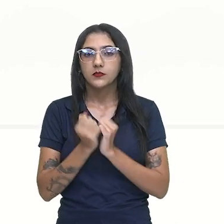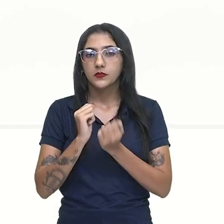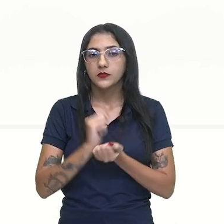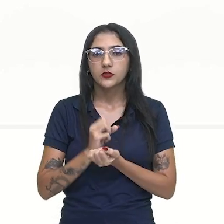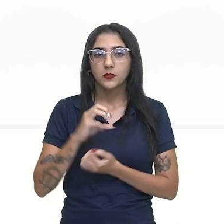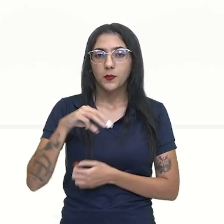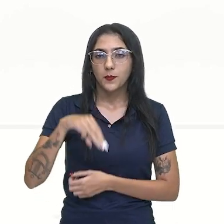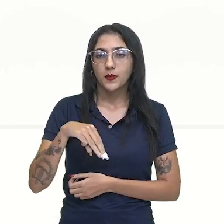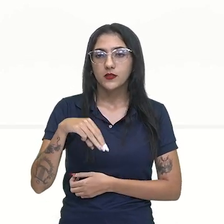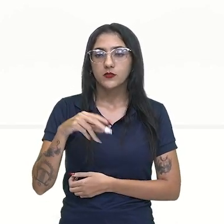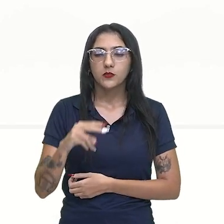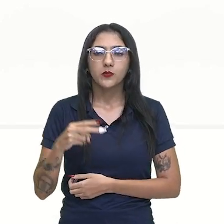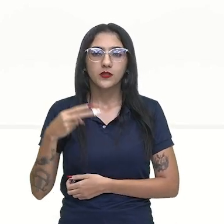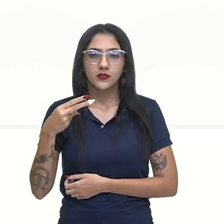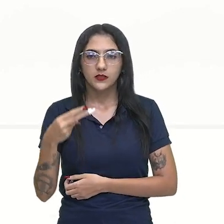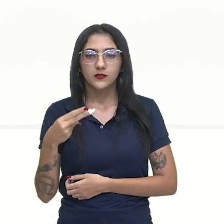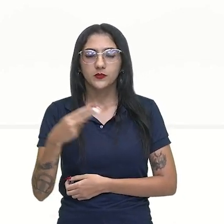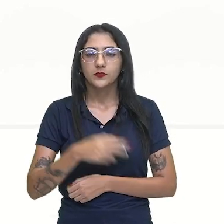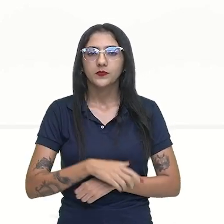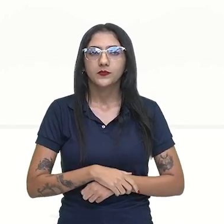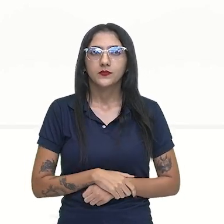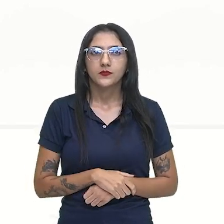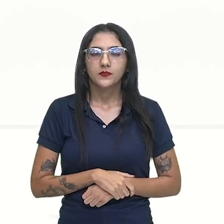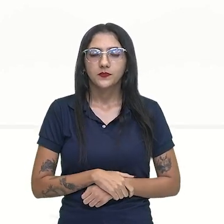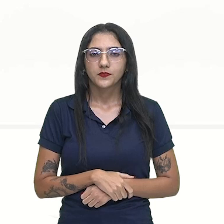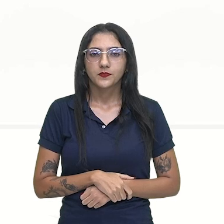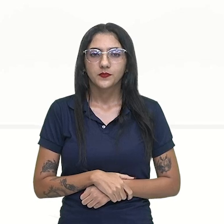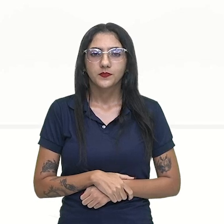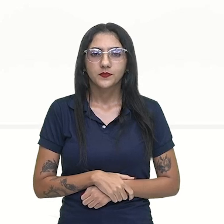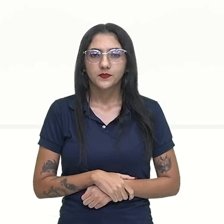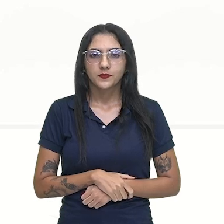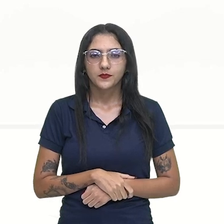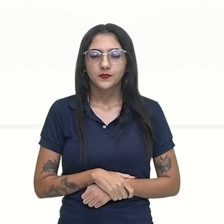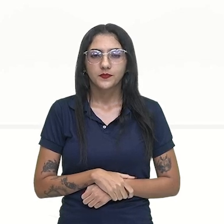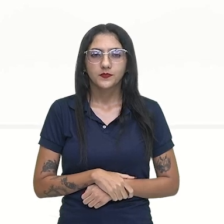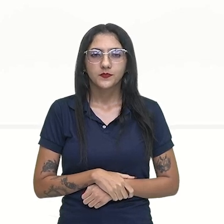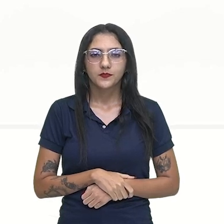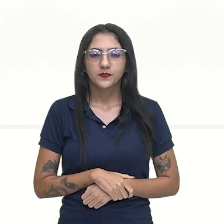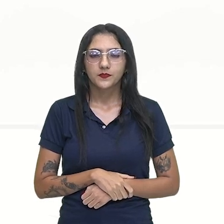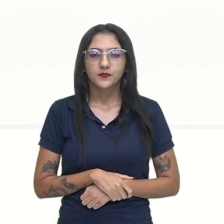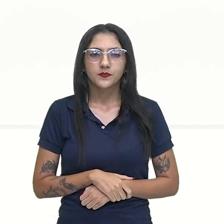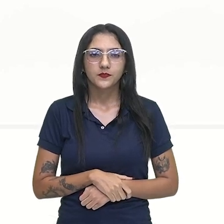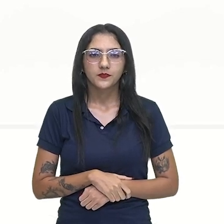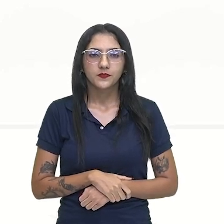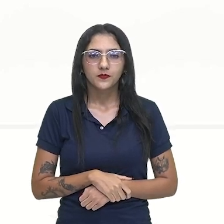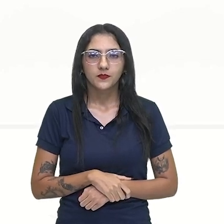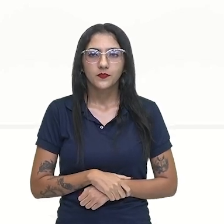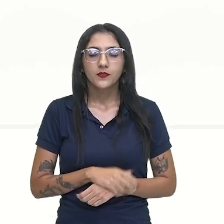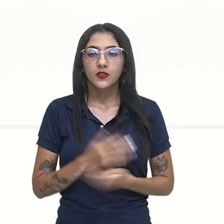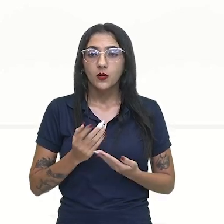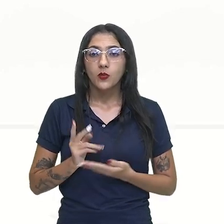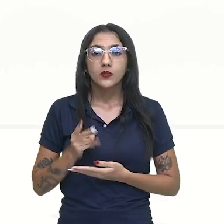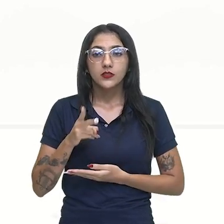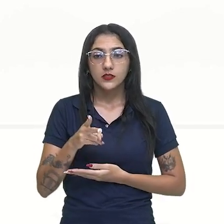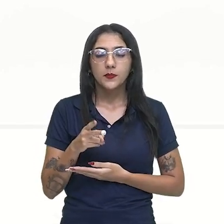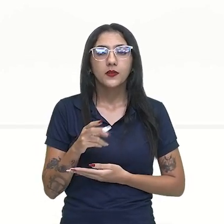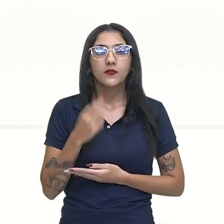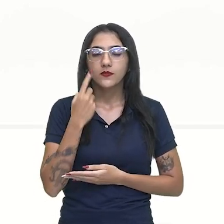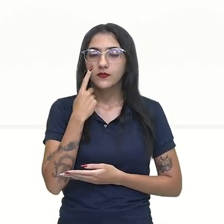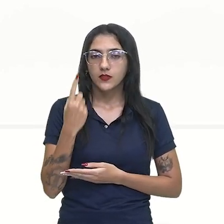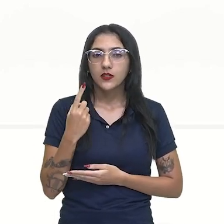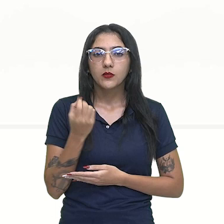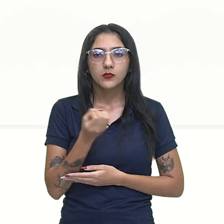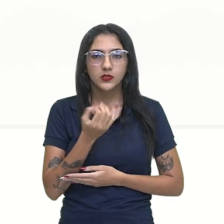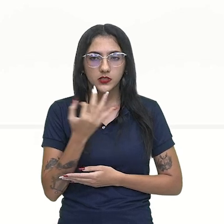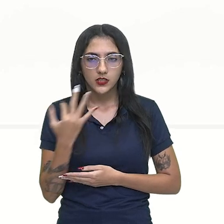metro quadrado, tá? Então, Toda vez que eu deslocar a minha casa a uma